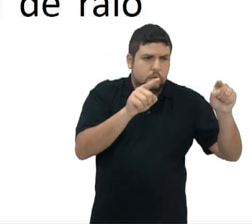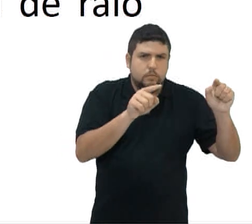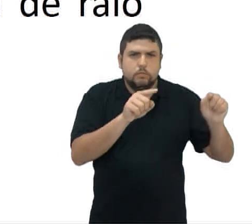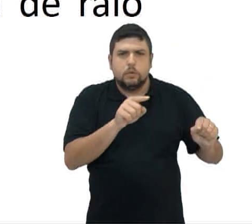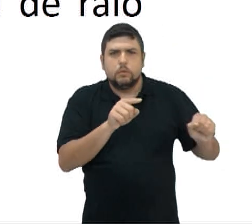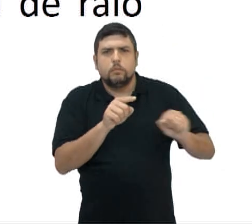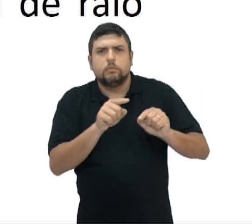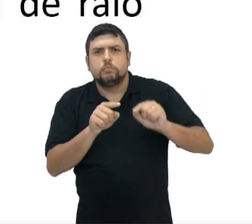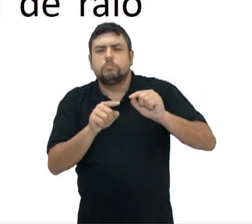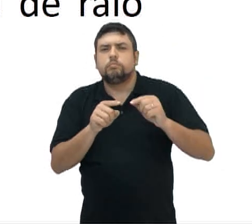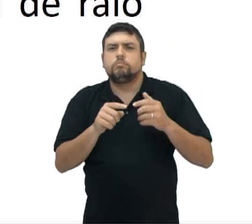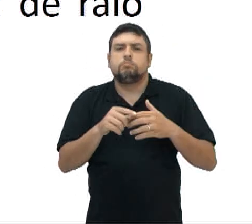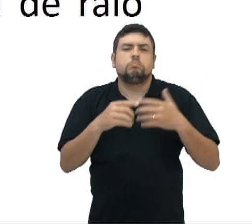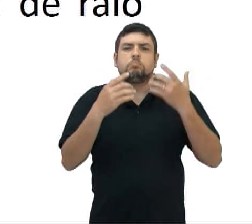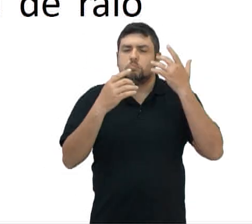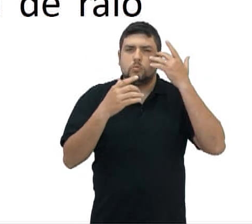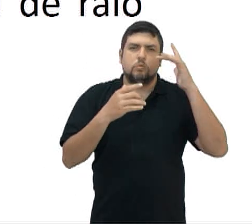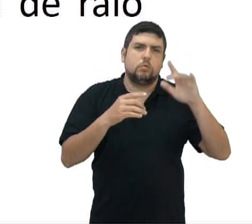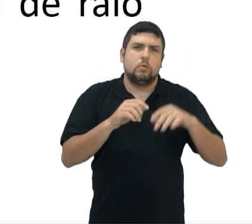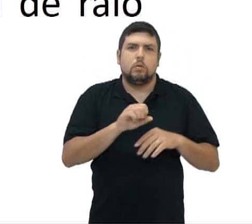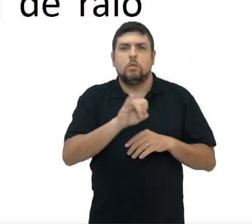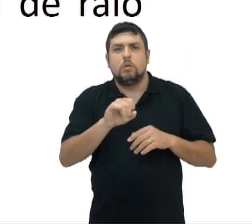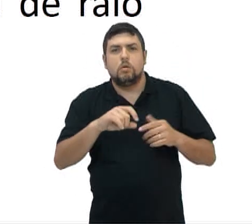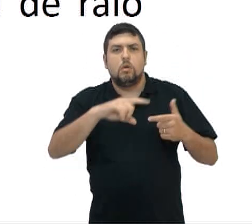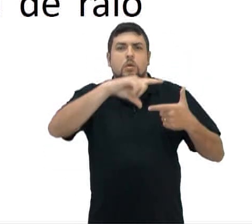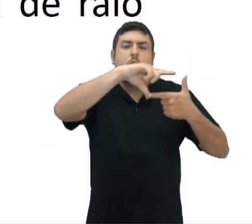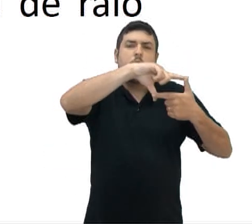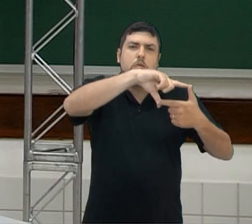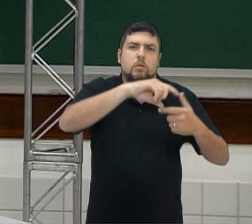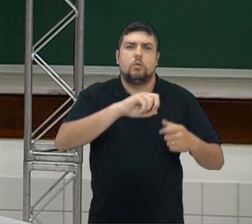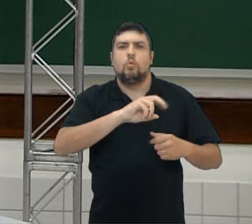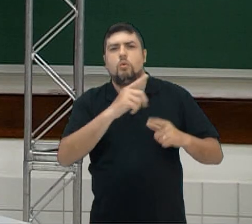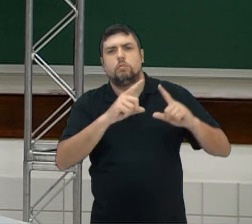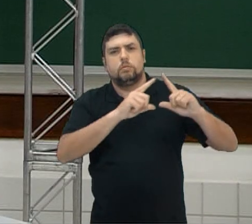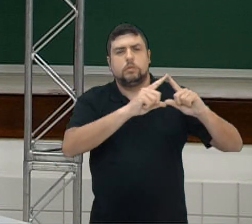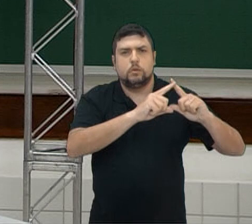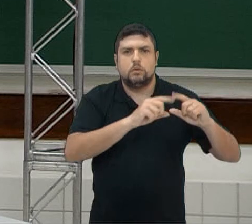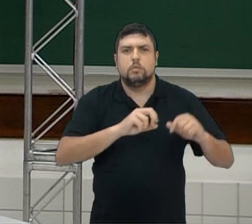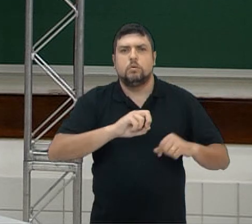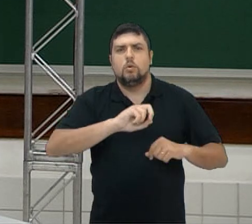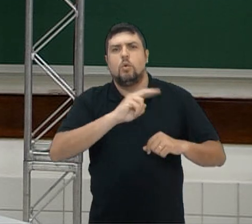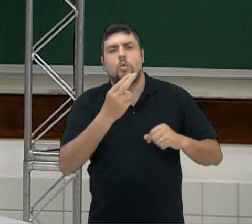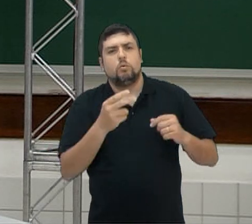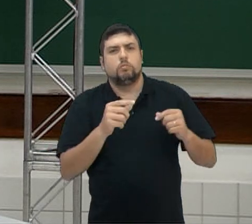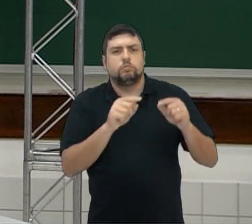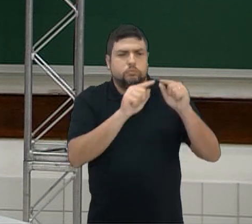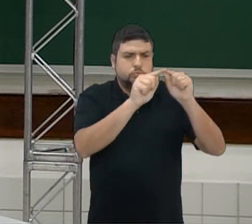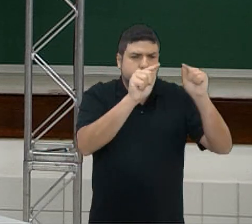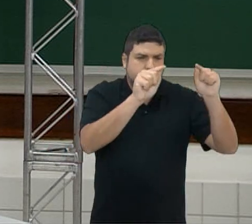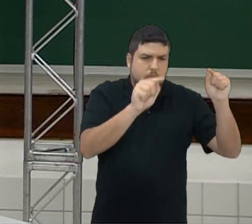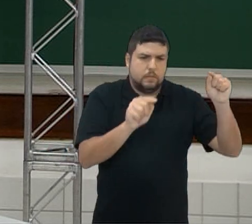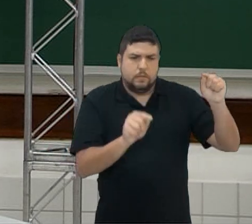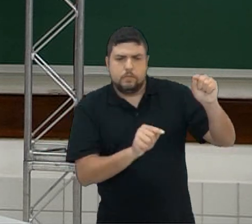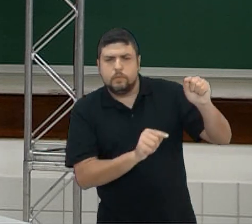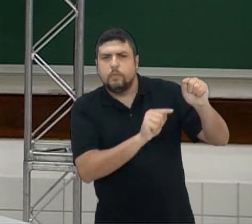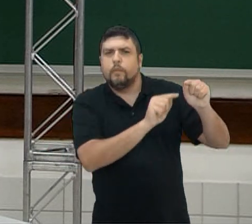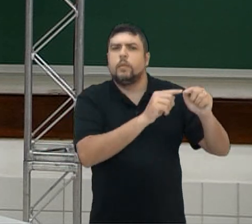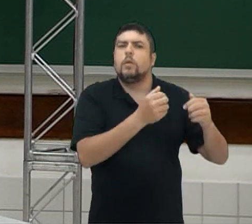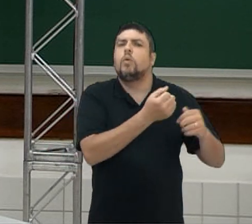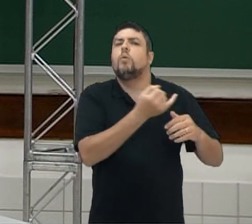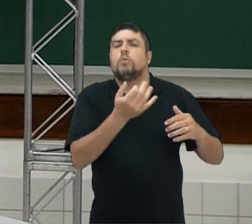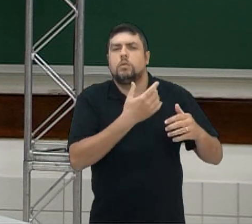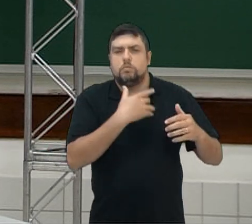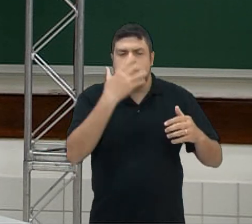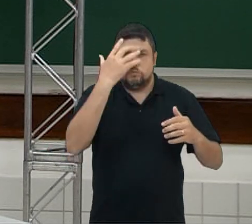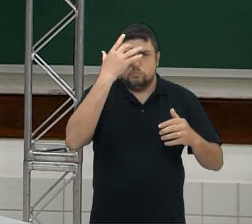Que polígono é esse? Se é um quadrado, se é um triângulo, se é um icoságono, não sabemos. Mas ele dá